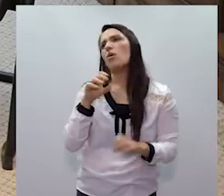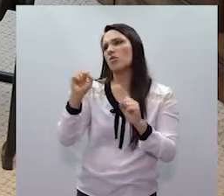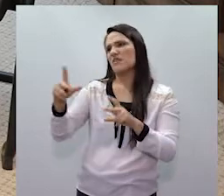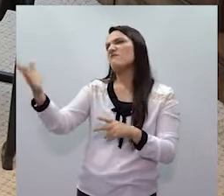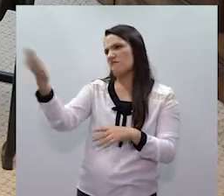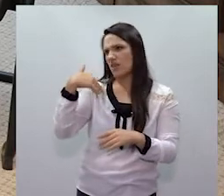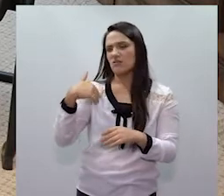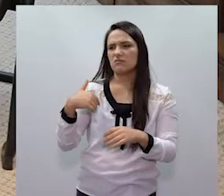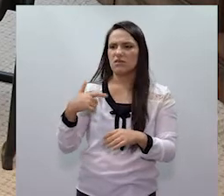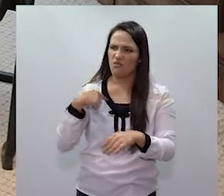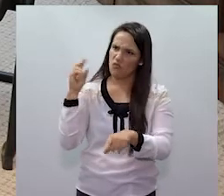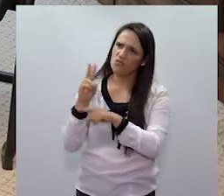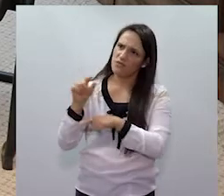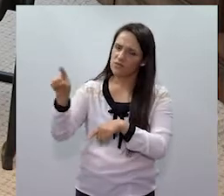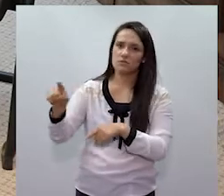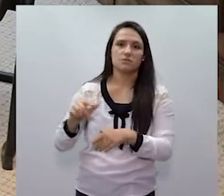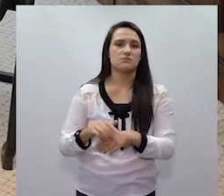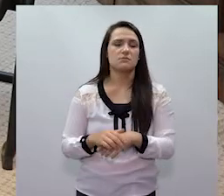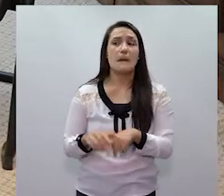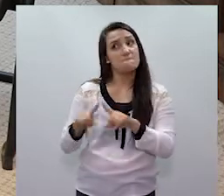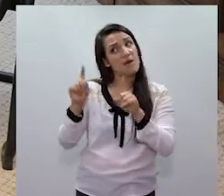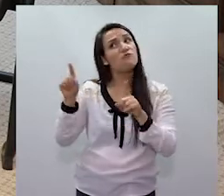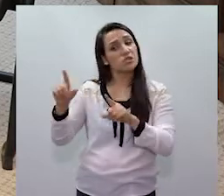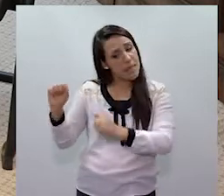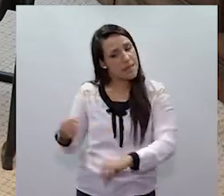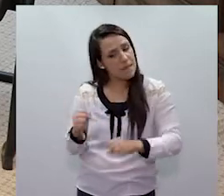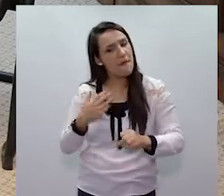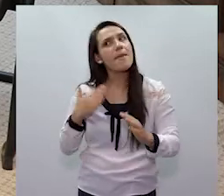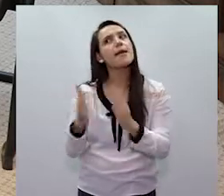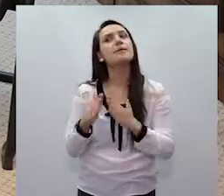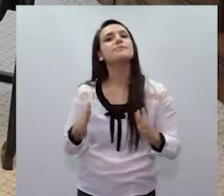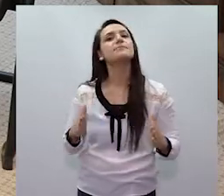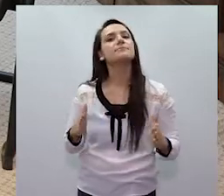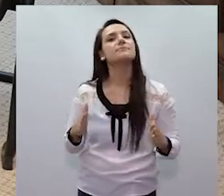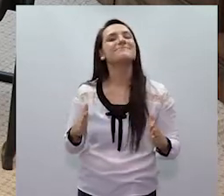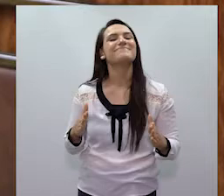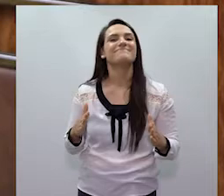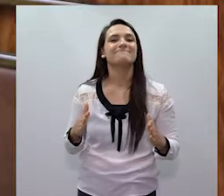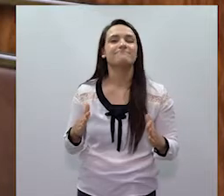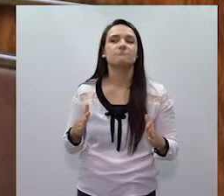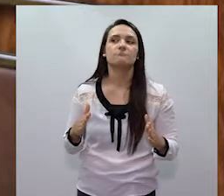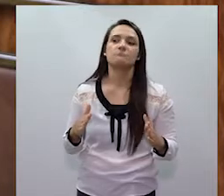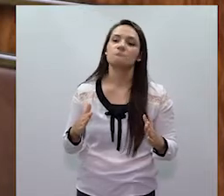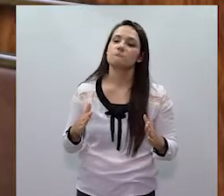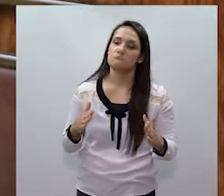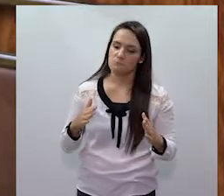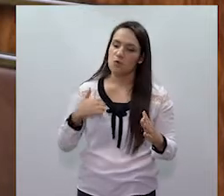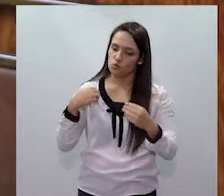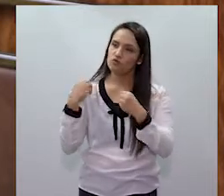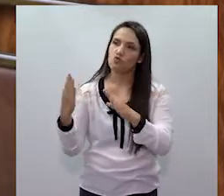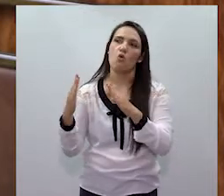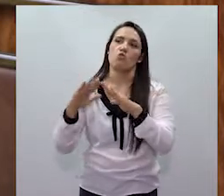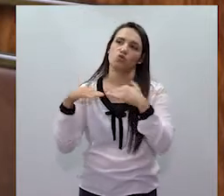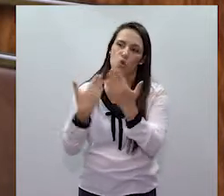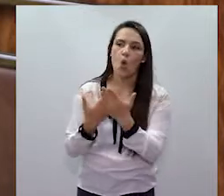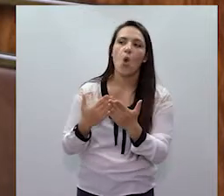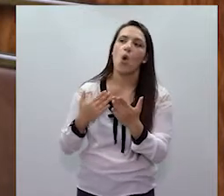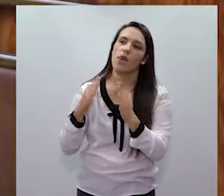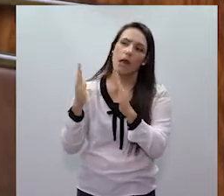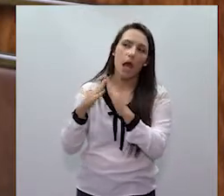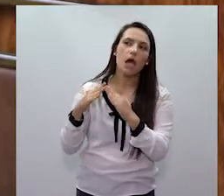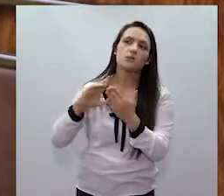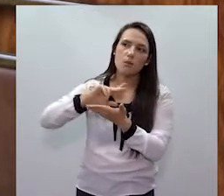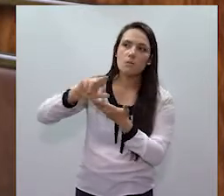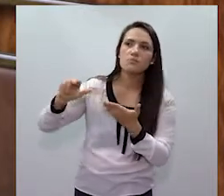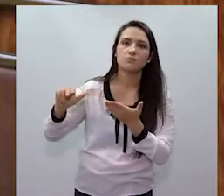casa com a intenção de que ela fizesse trabalhos domésticos, né, e você em troca daria o estudo e tudo